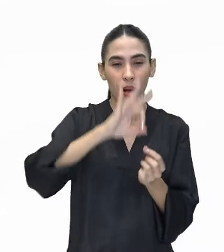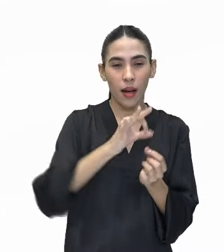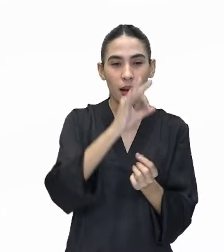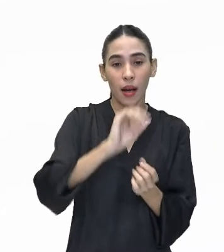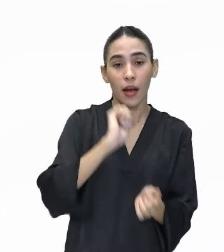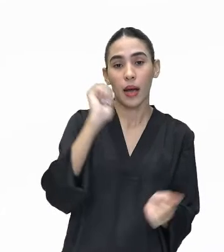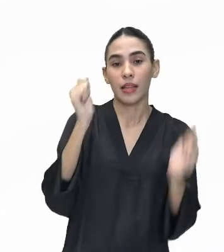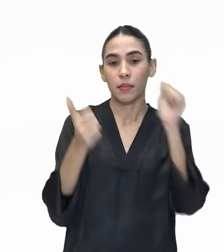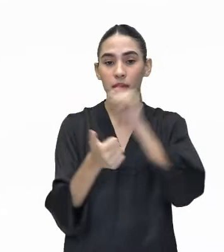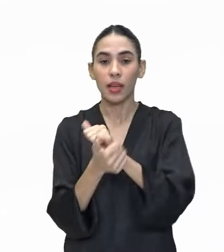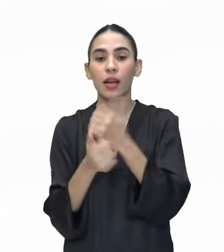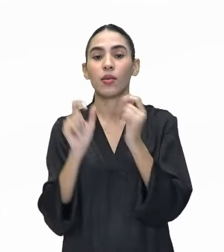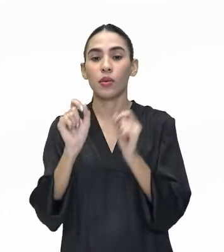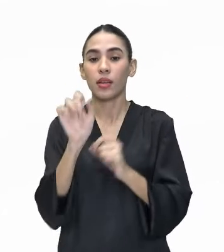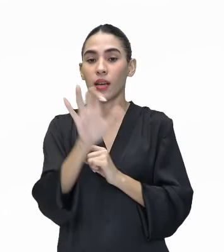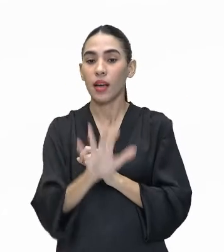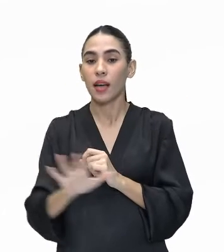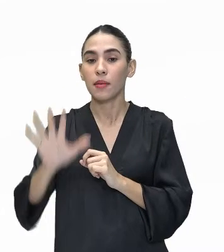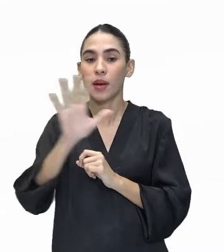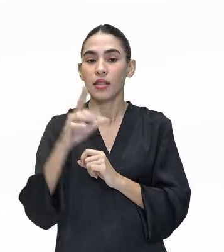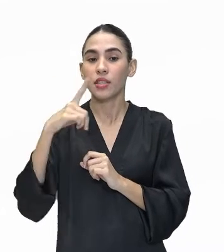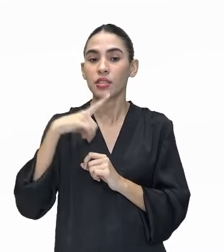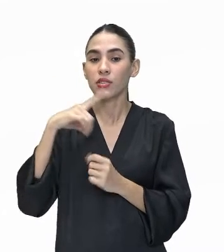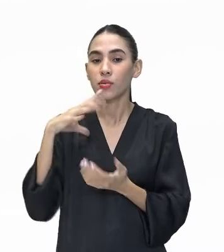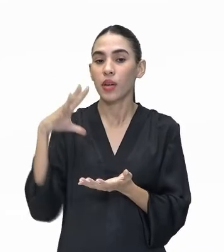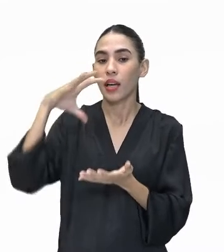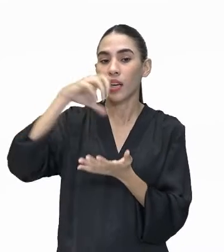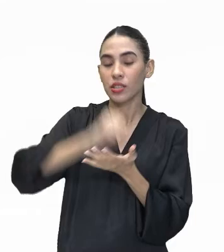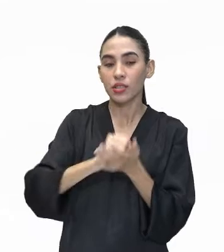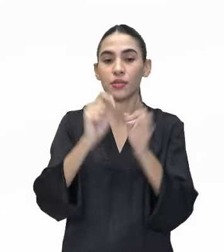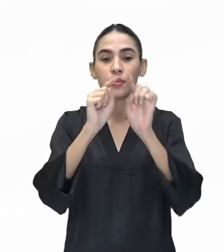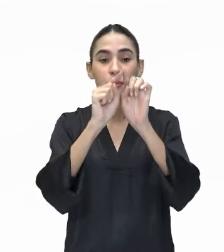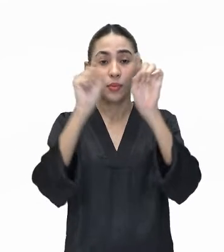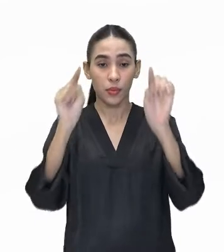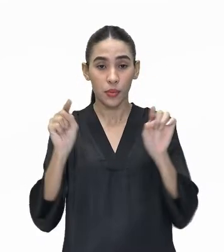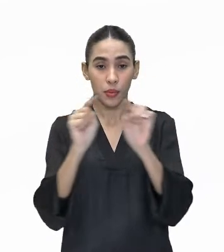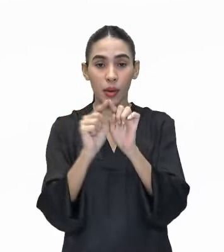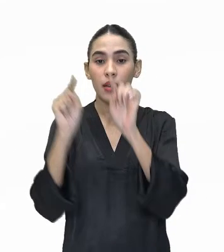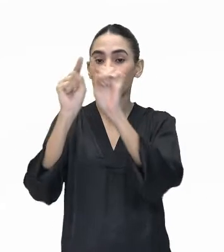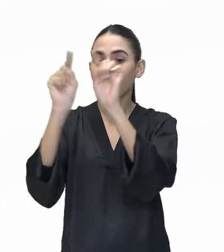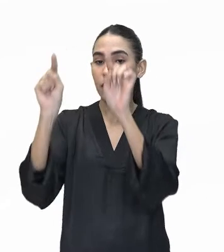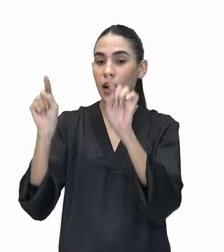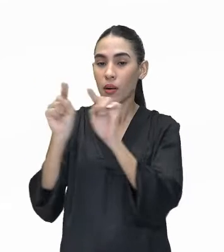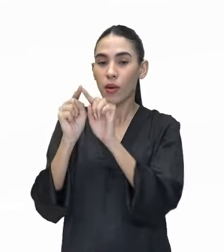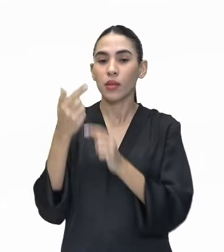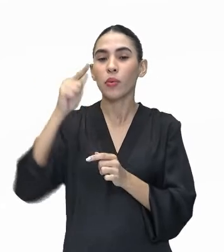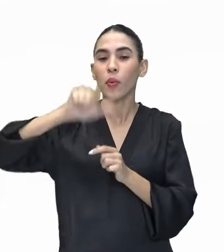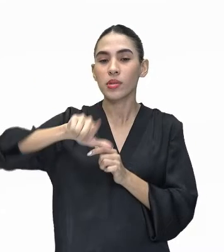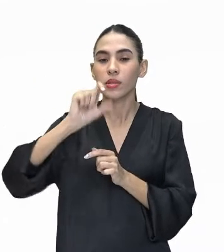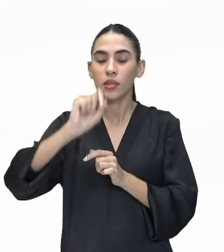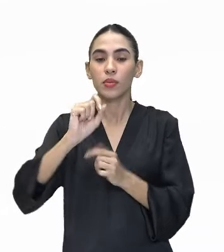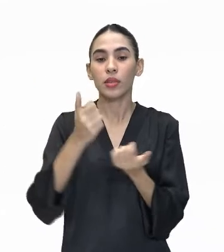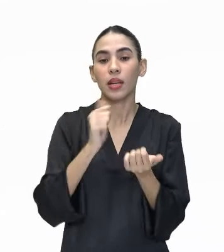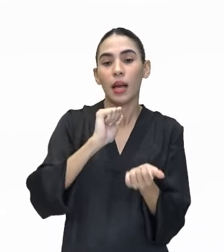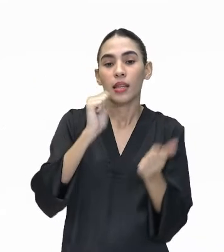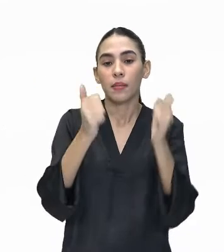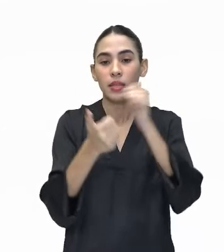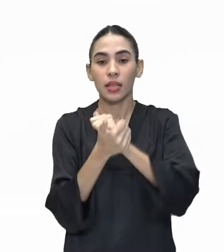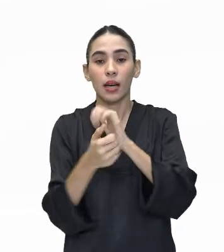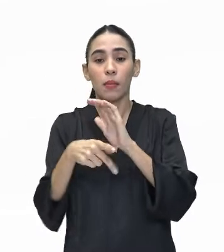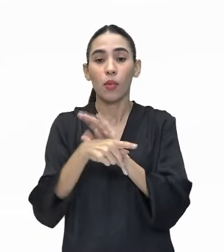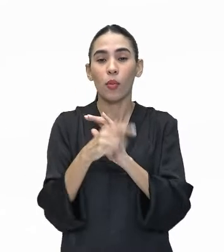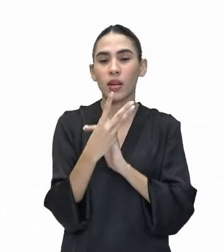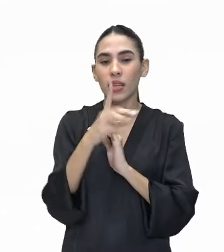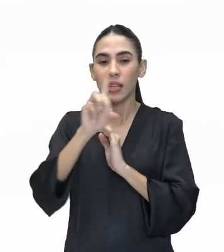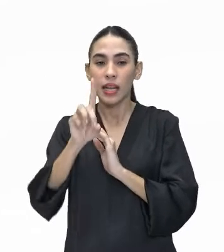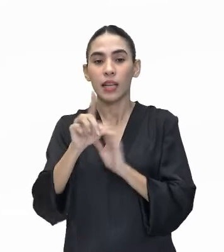que as imagens eram registradas quadro a quadro, para a modelagem tridimensional